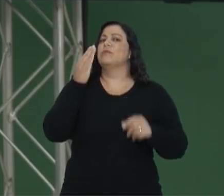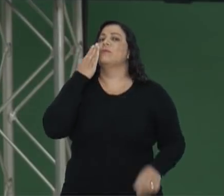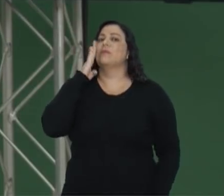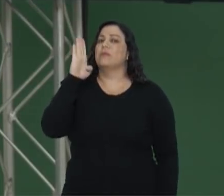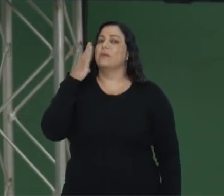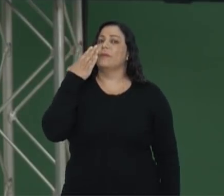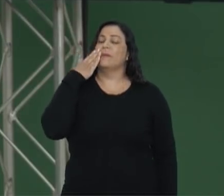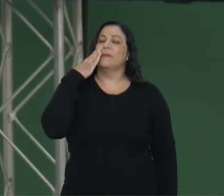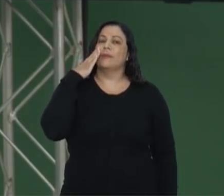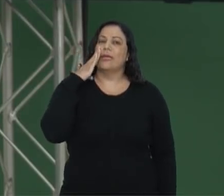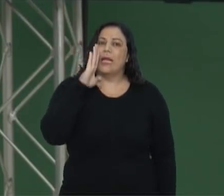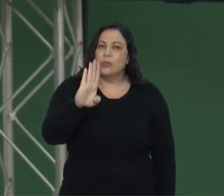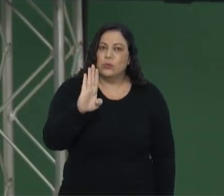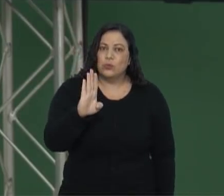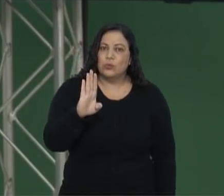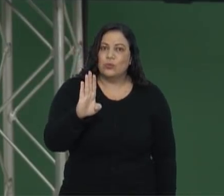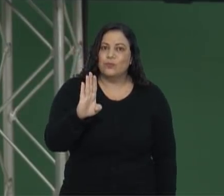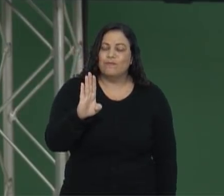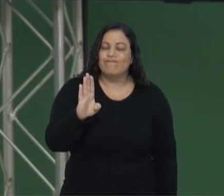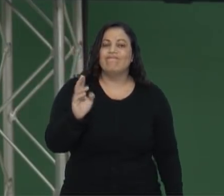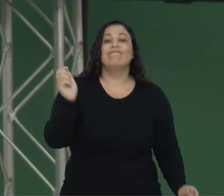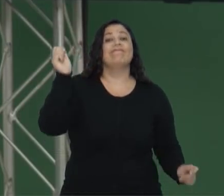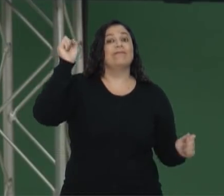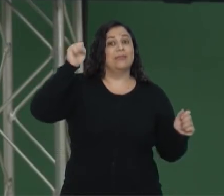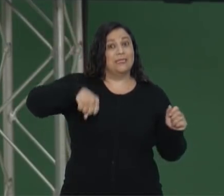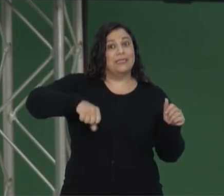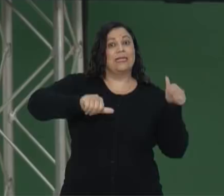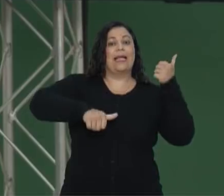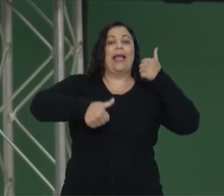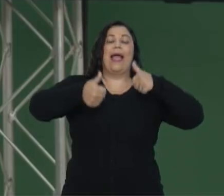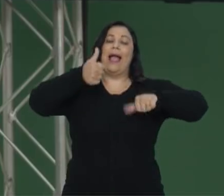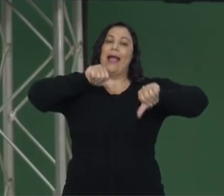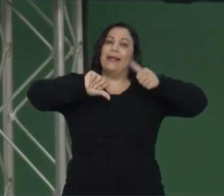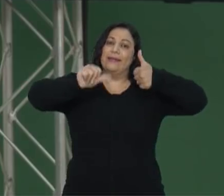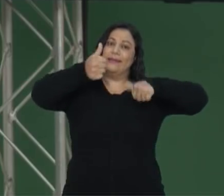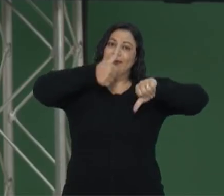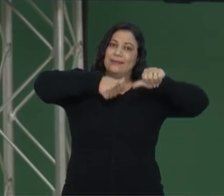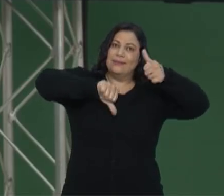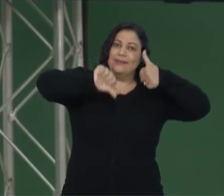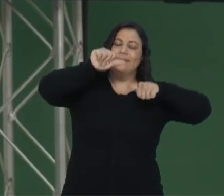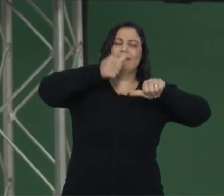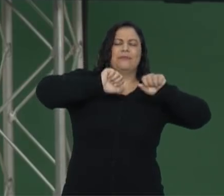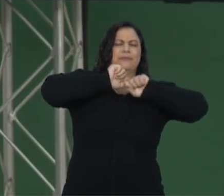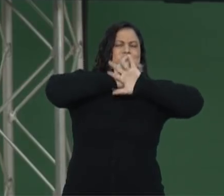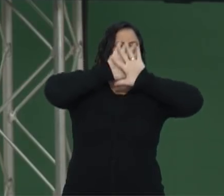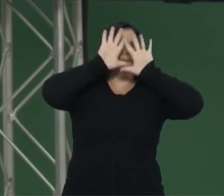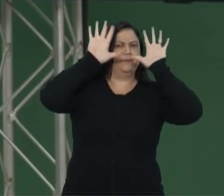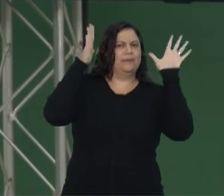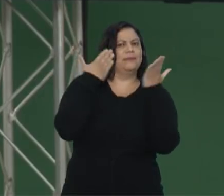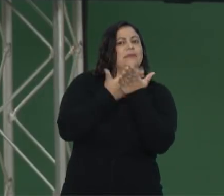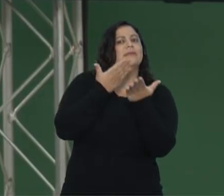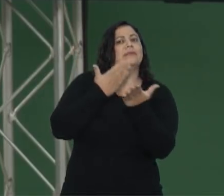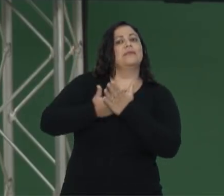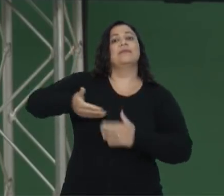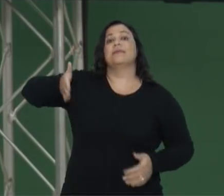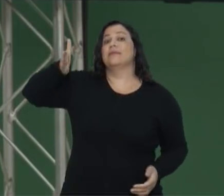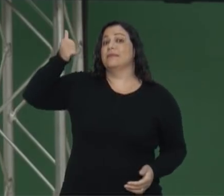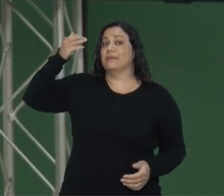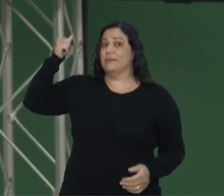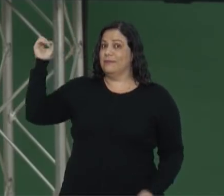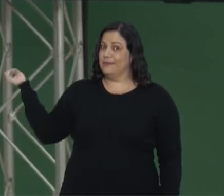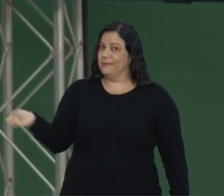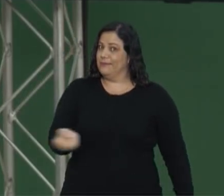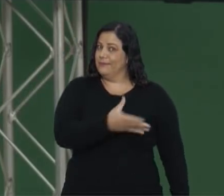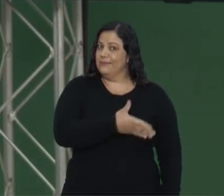azul, falando das transformações químicas. Isso ficou bem claro nas aulas anteriores. As novidades chegam